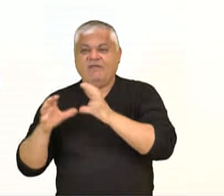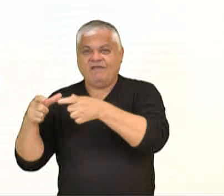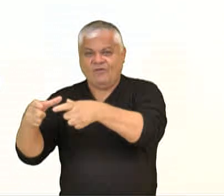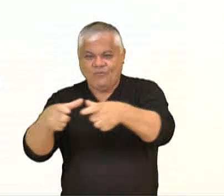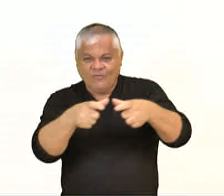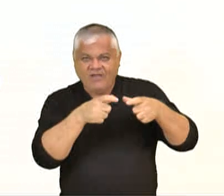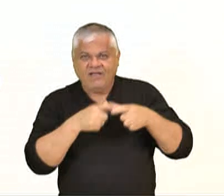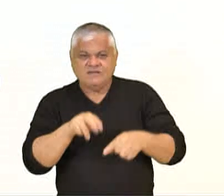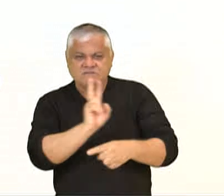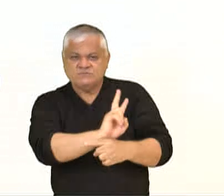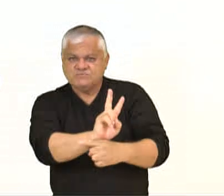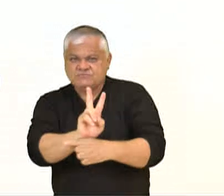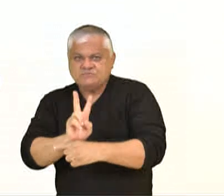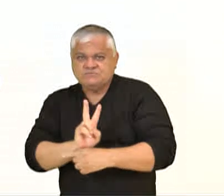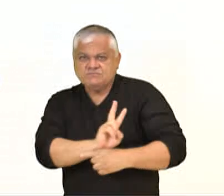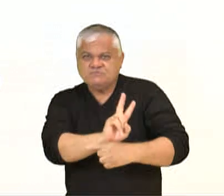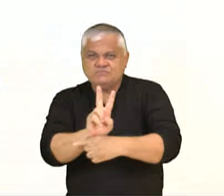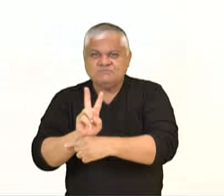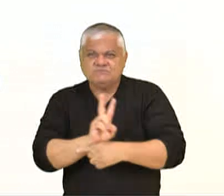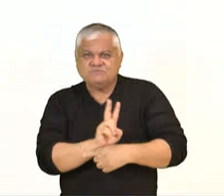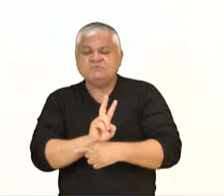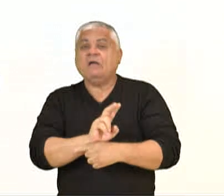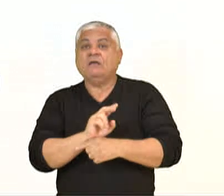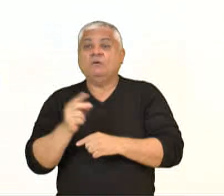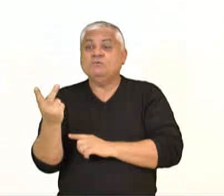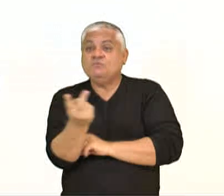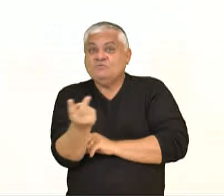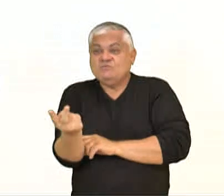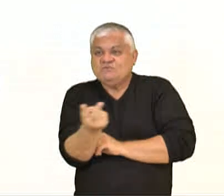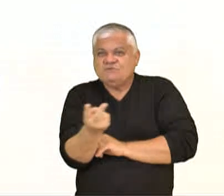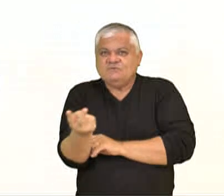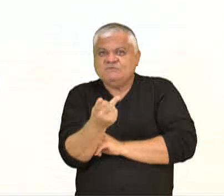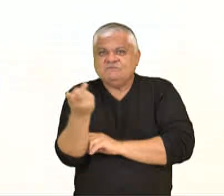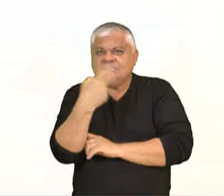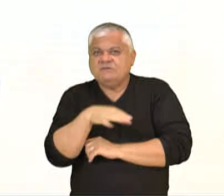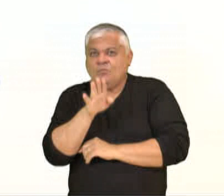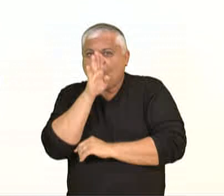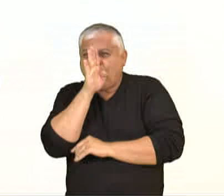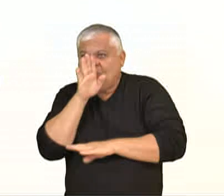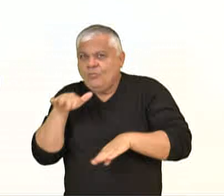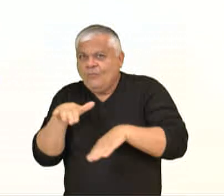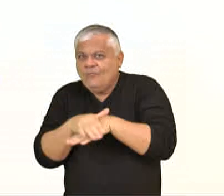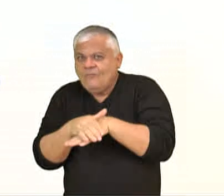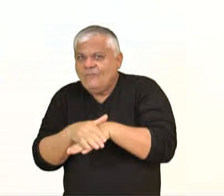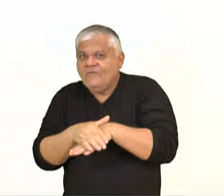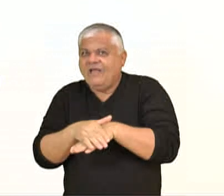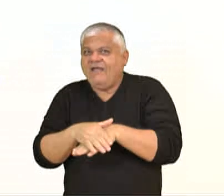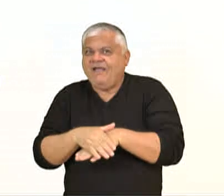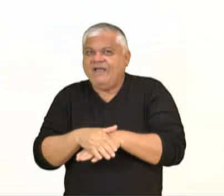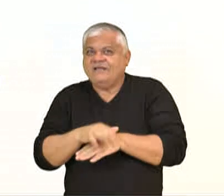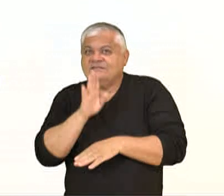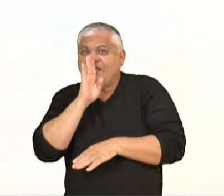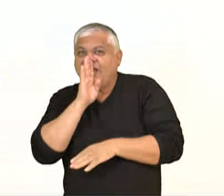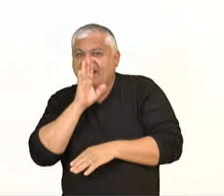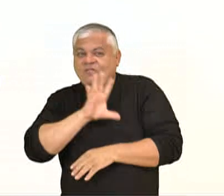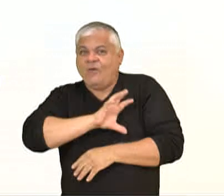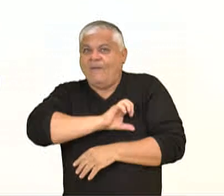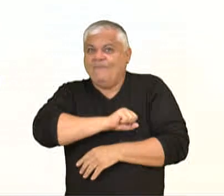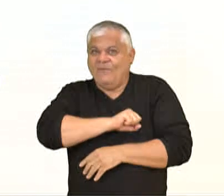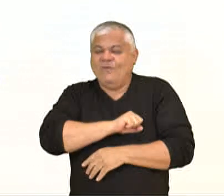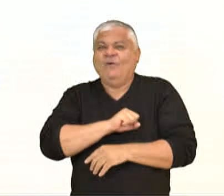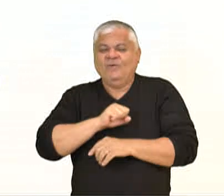vigilância. Então, ao rigor geral, os dois se sujeitaram, conforme o clandestino amor em sua forma